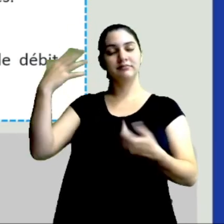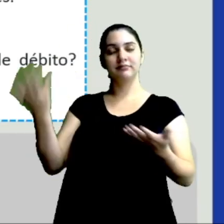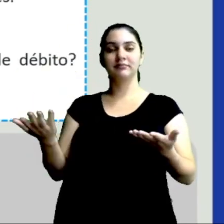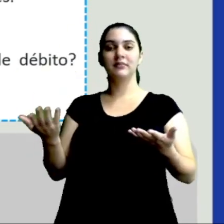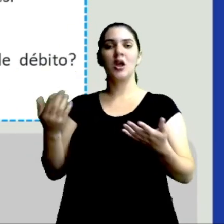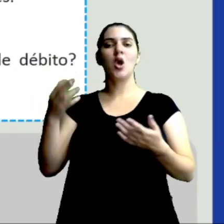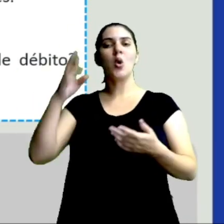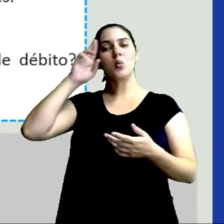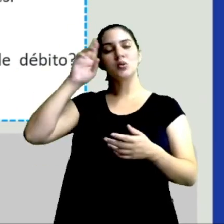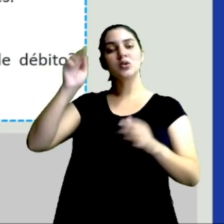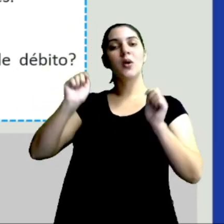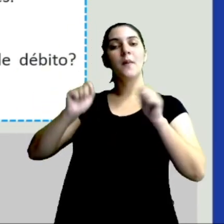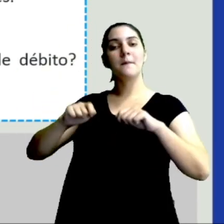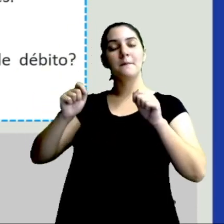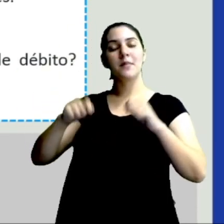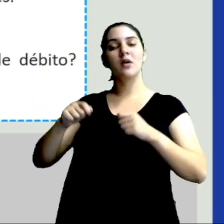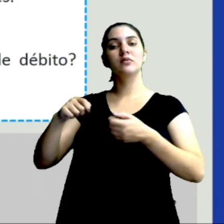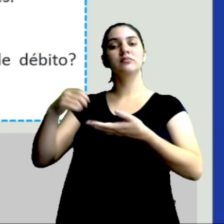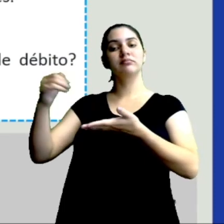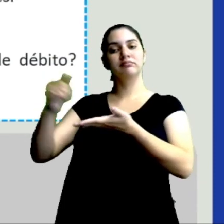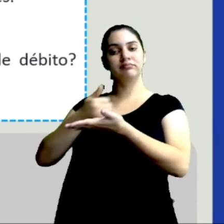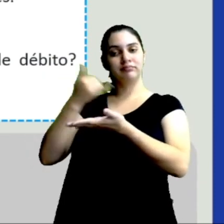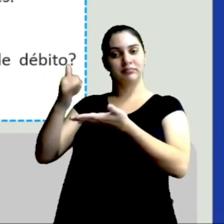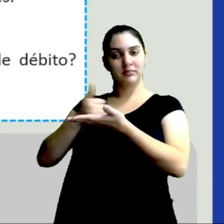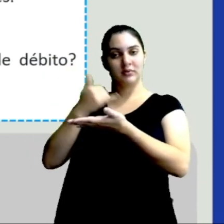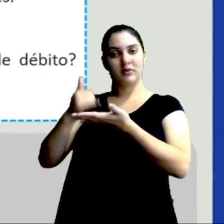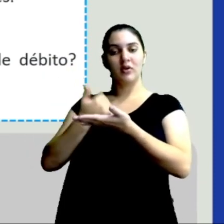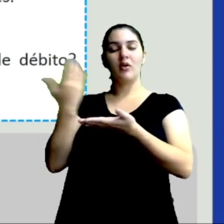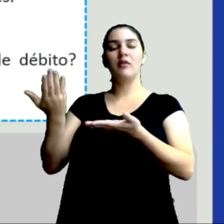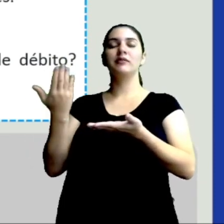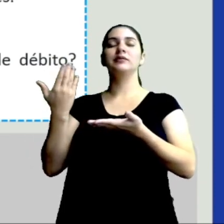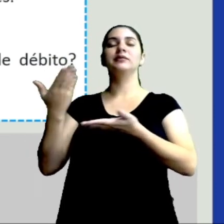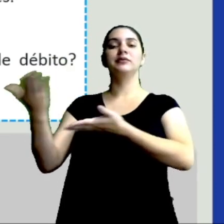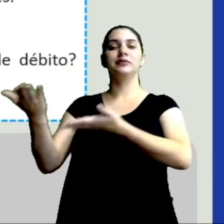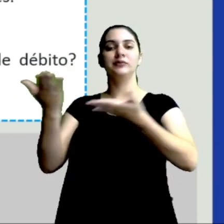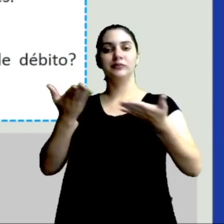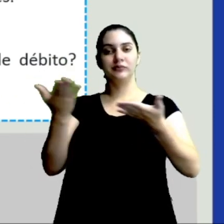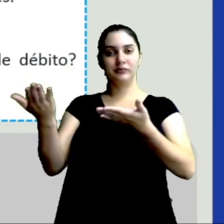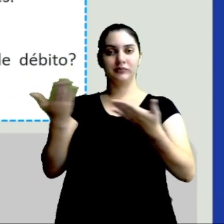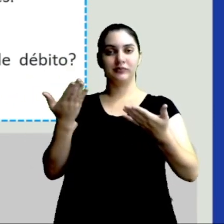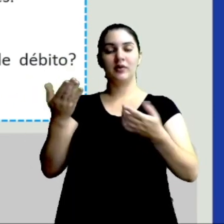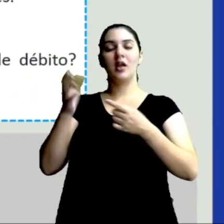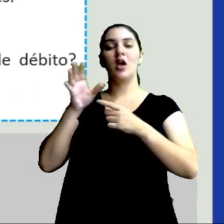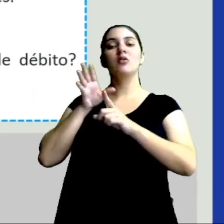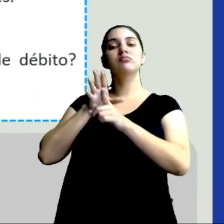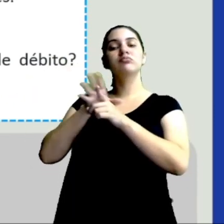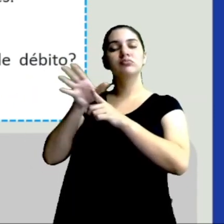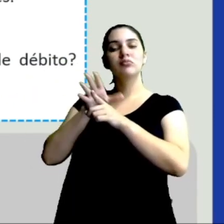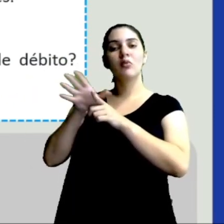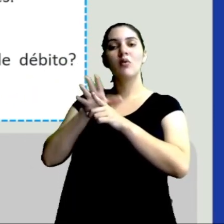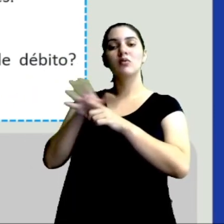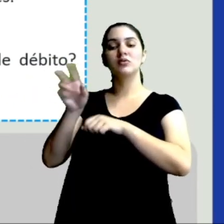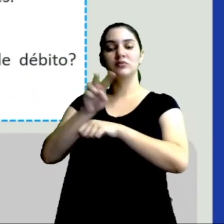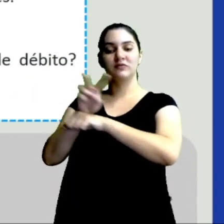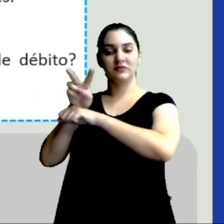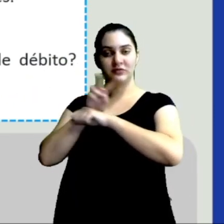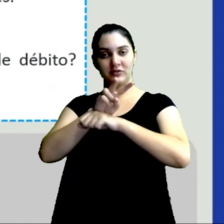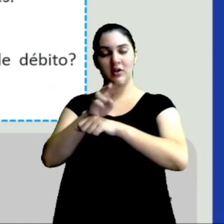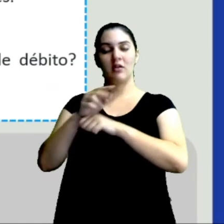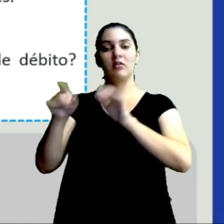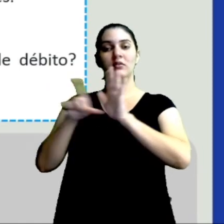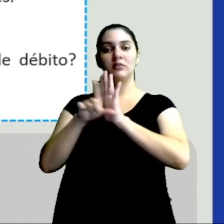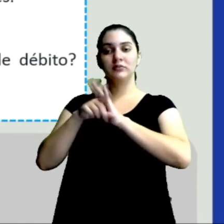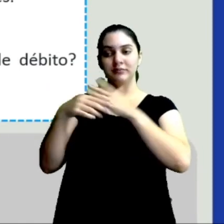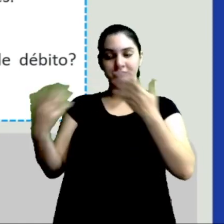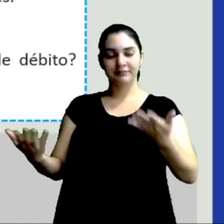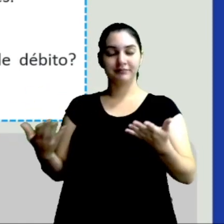as notas fiscais no setor de atendimento ao cliente, orientou o fiscal da loja. As senhoras desejam